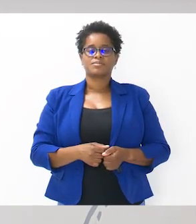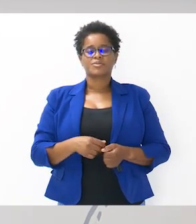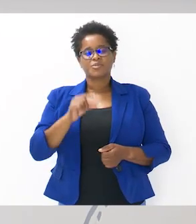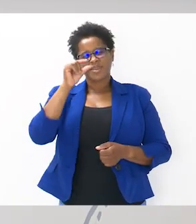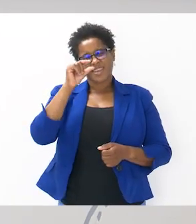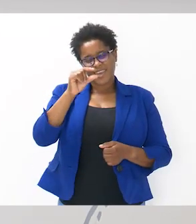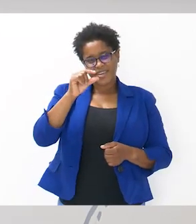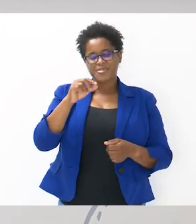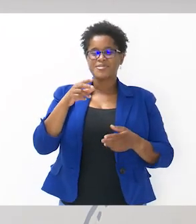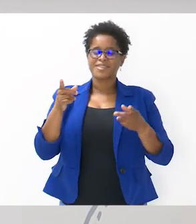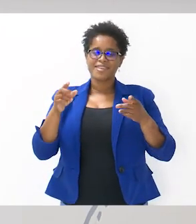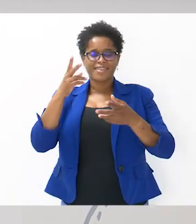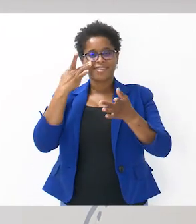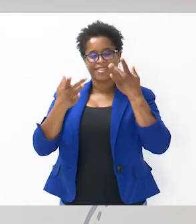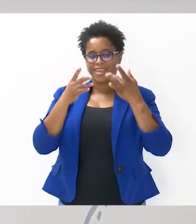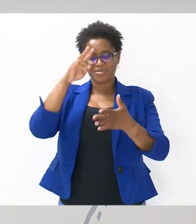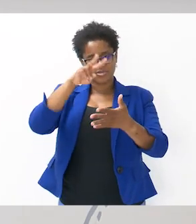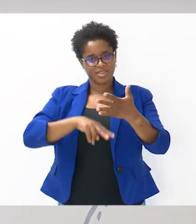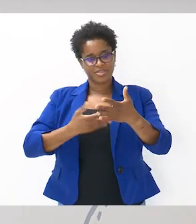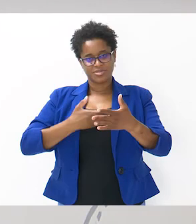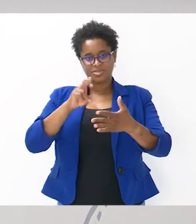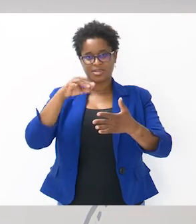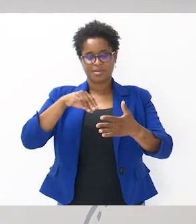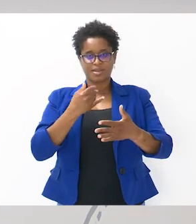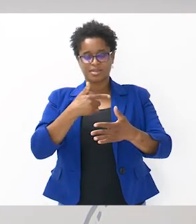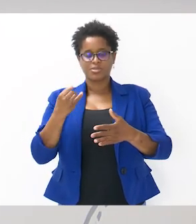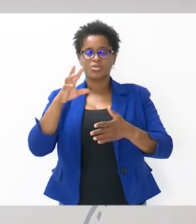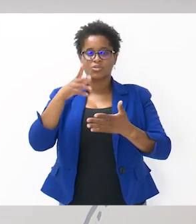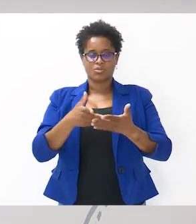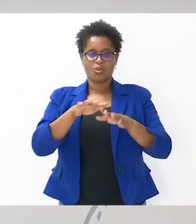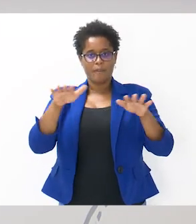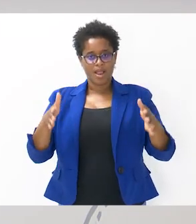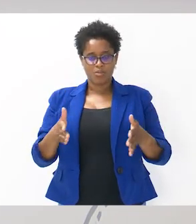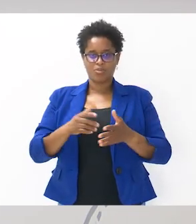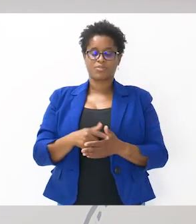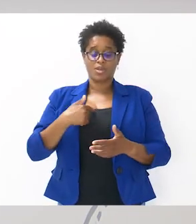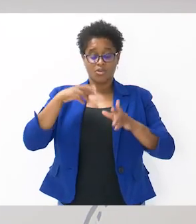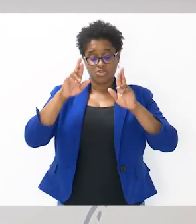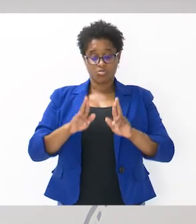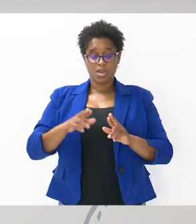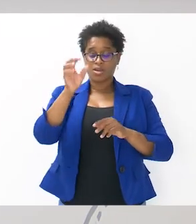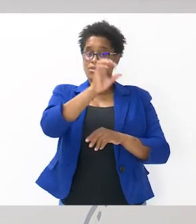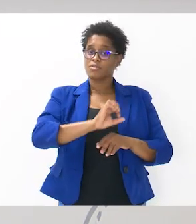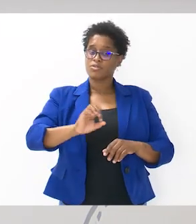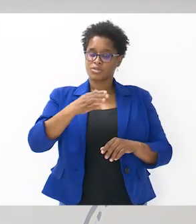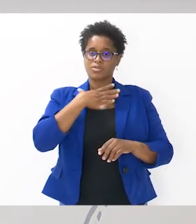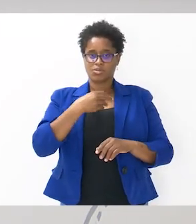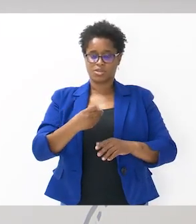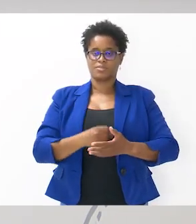mini teatro de um texto dramático no palco. Espero que tenham